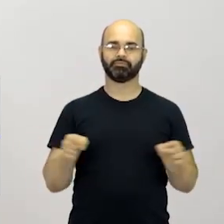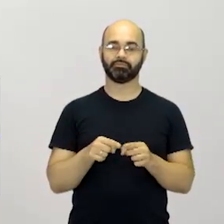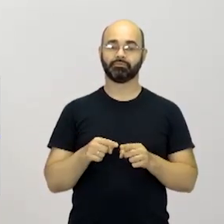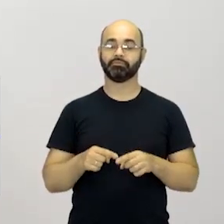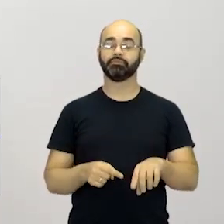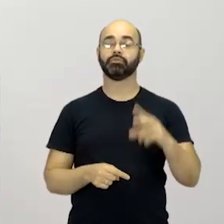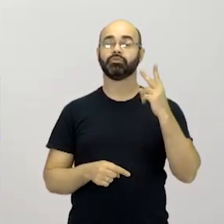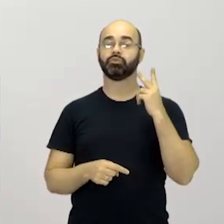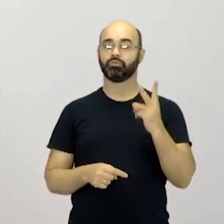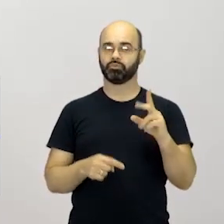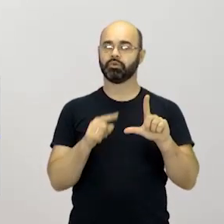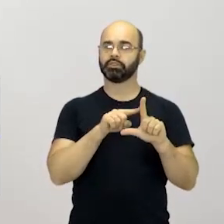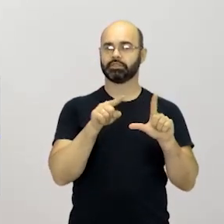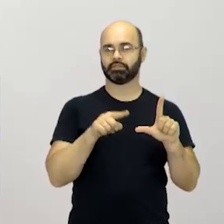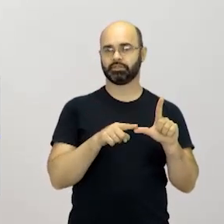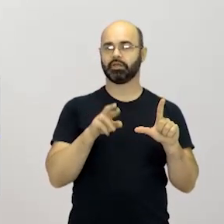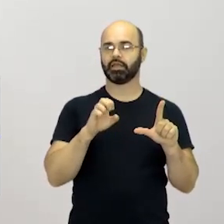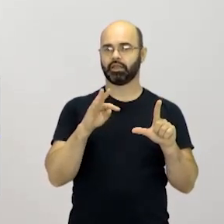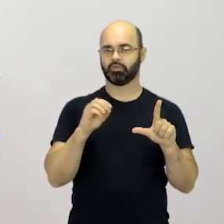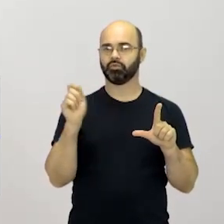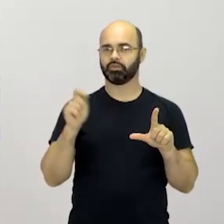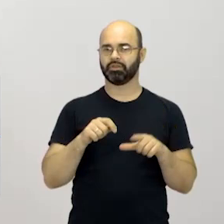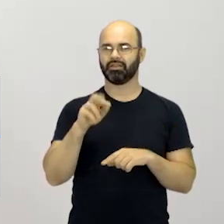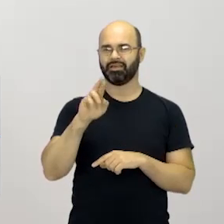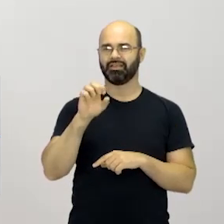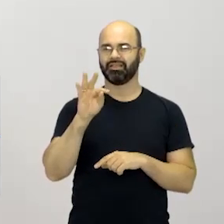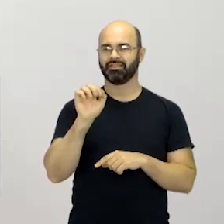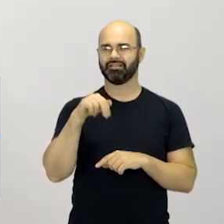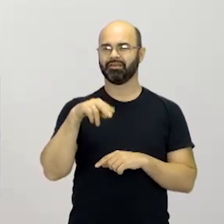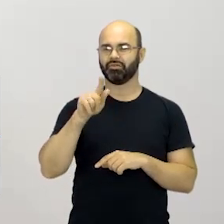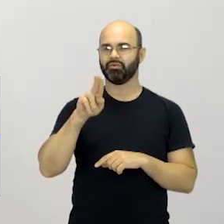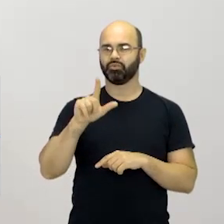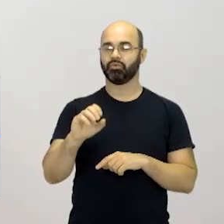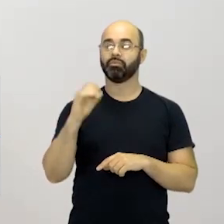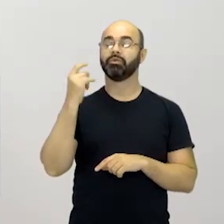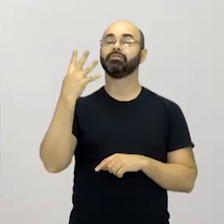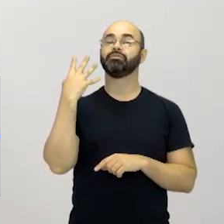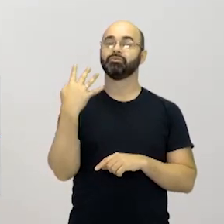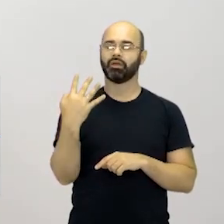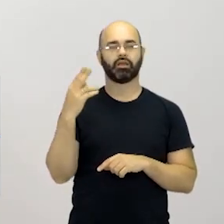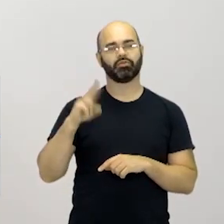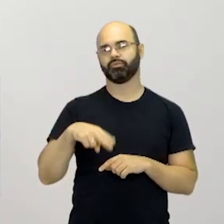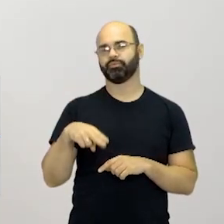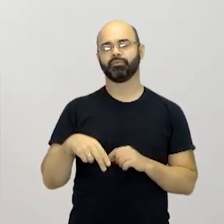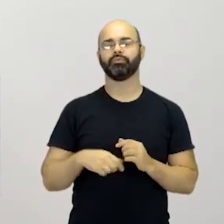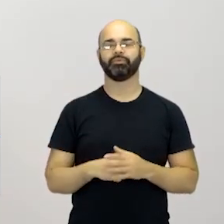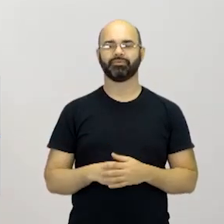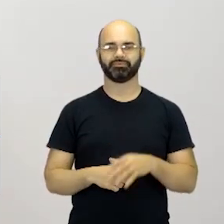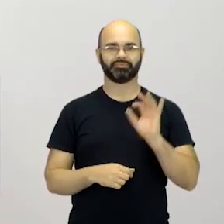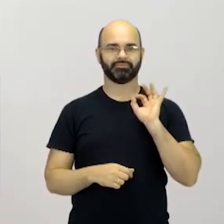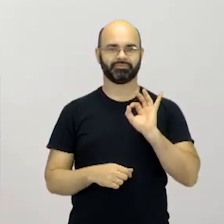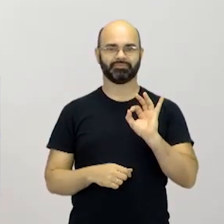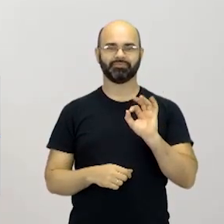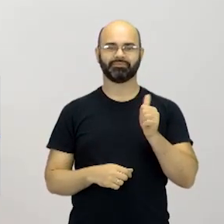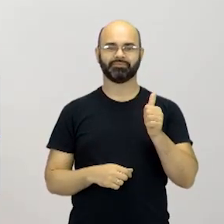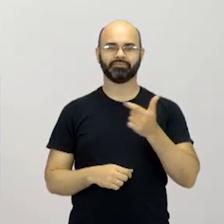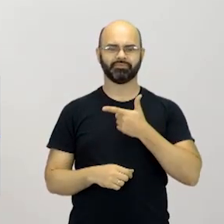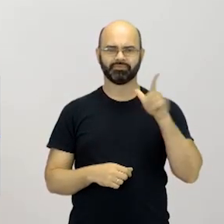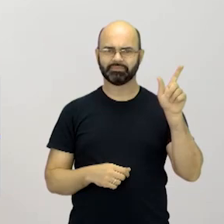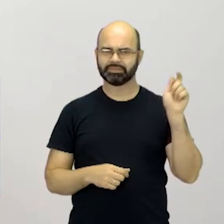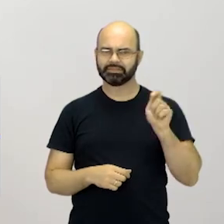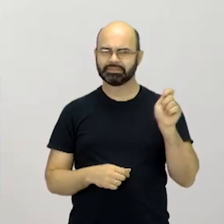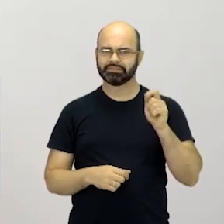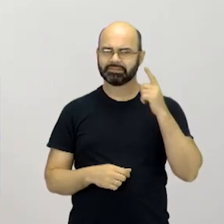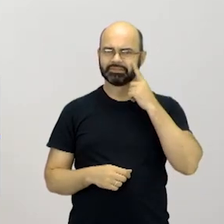2 ângulos retos, né? Que é o trapézio retângulo, mas 4 nunca vai ter. É isso mesmo. Muito bom. Vamos para mais uma? Bora. Será que dá para mais uma? Tem